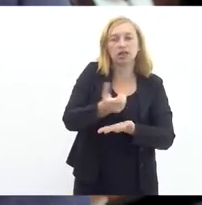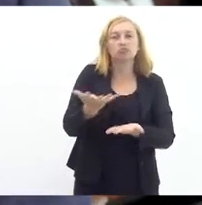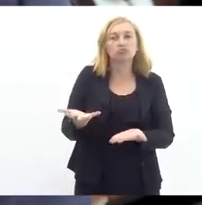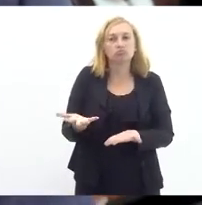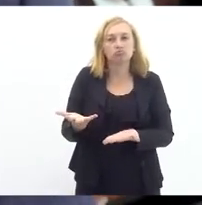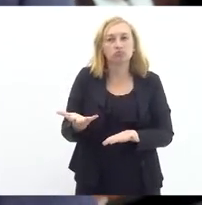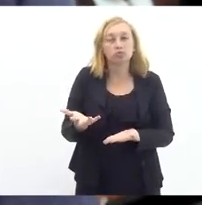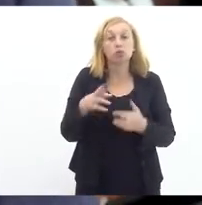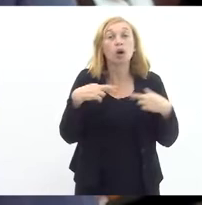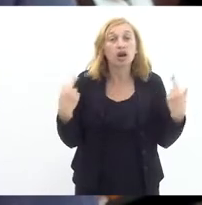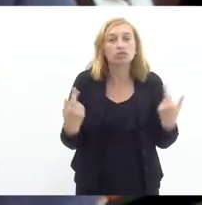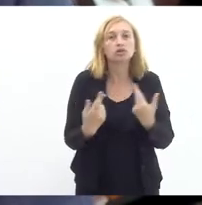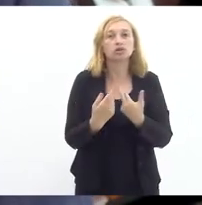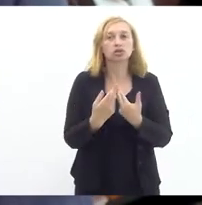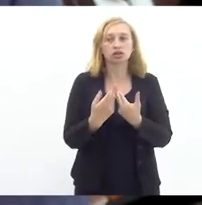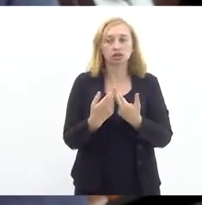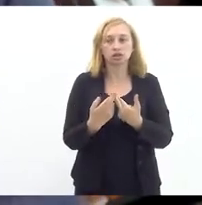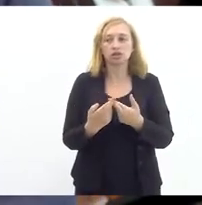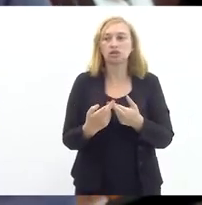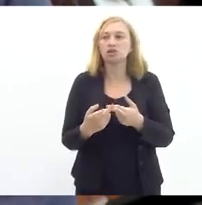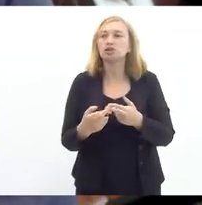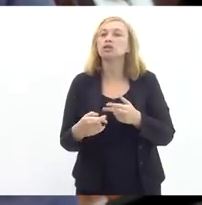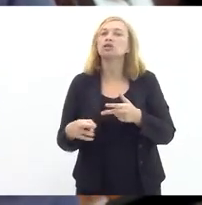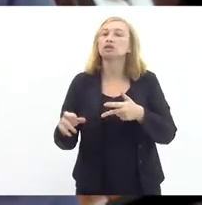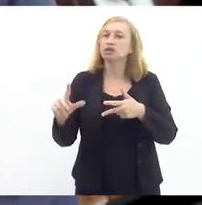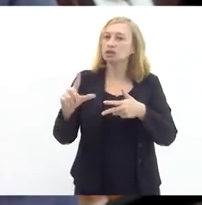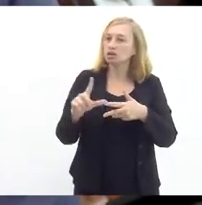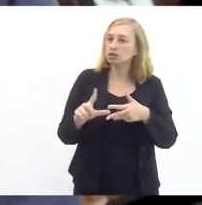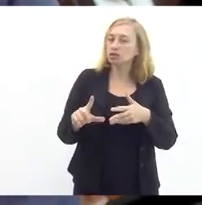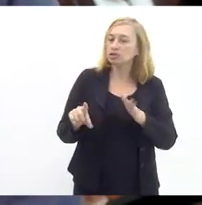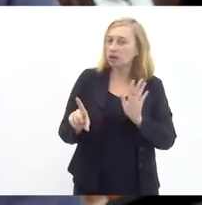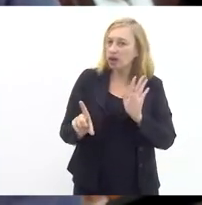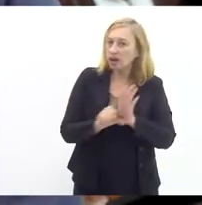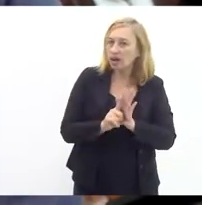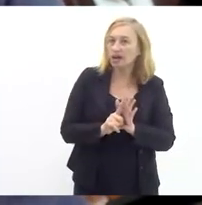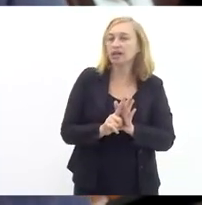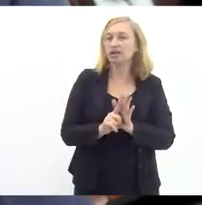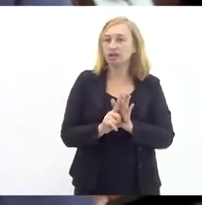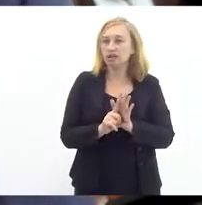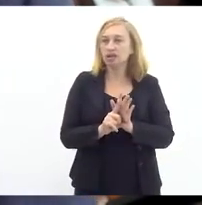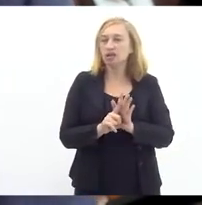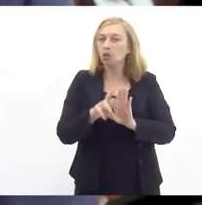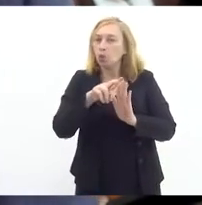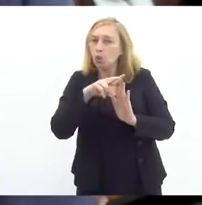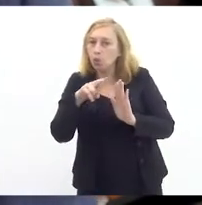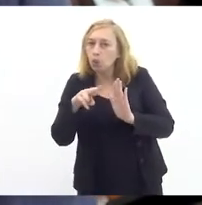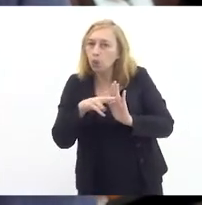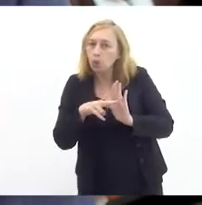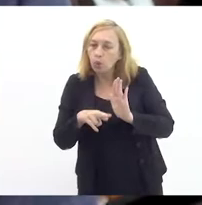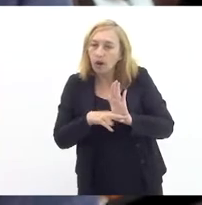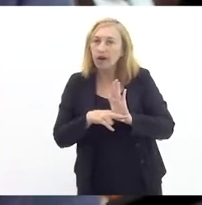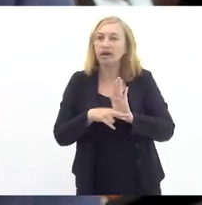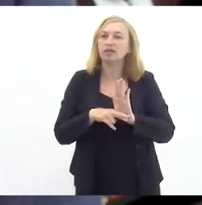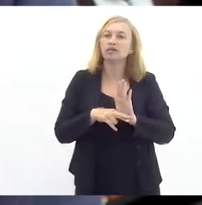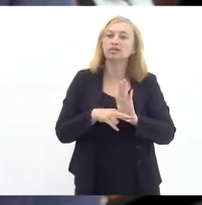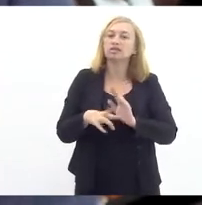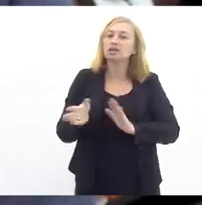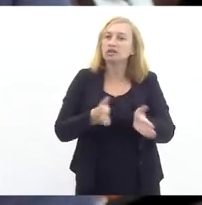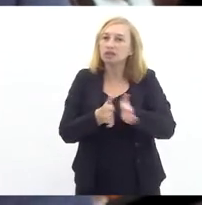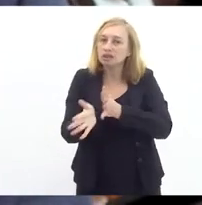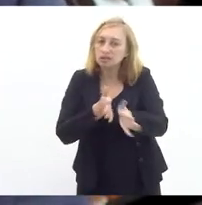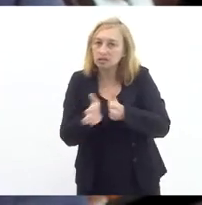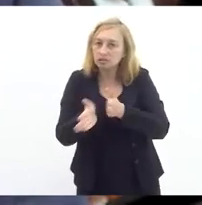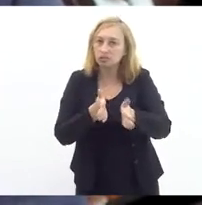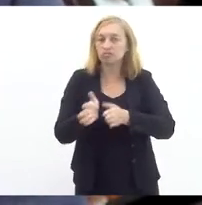numa reunião de legislação vigente que a gente encontrou, legislações e normas, com relação à